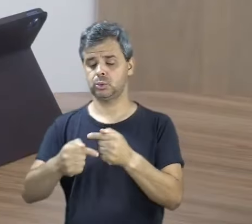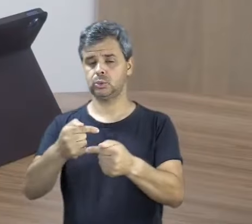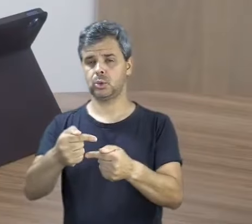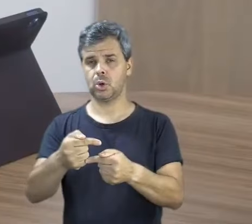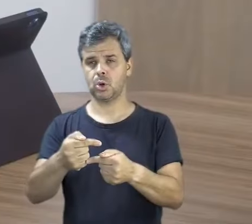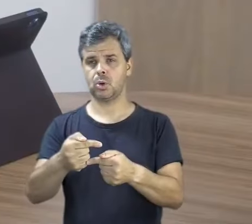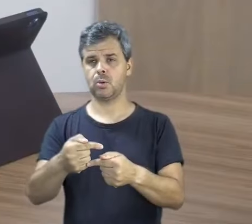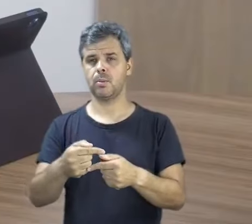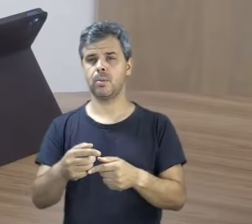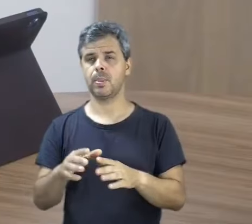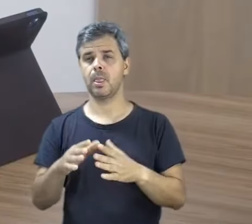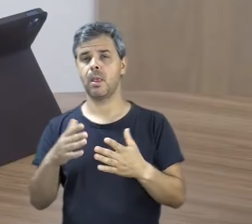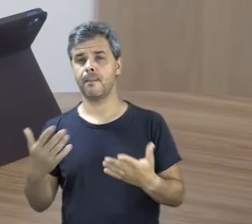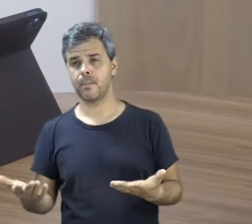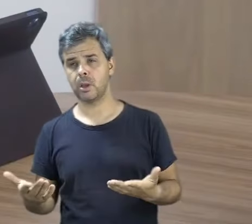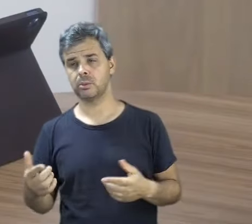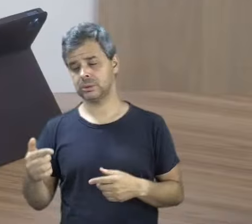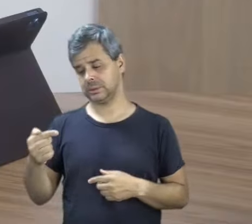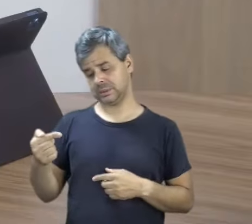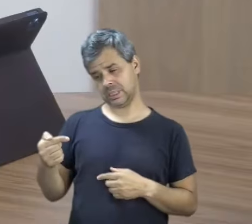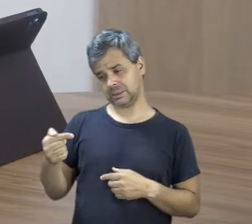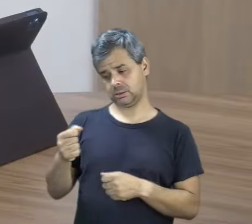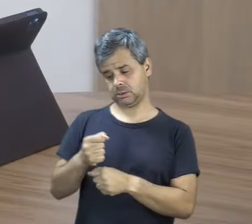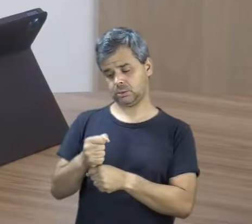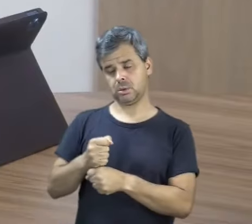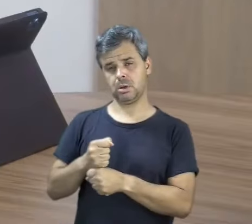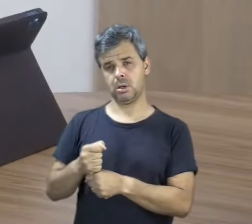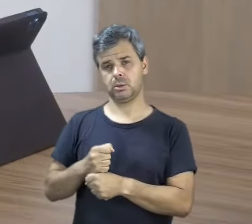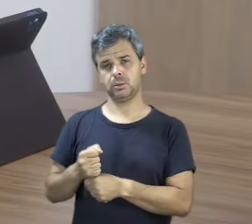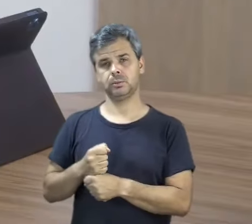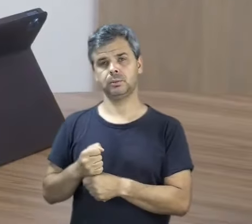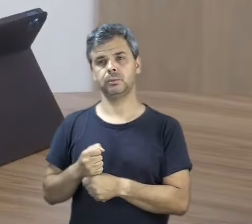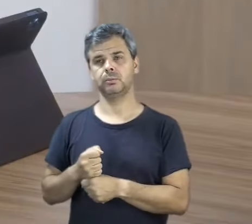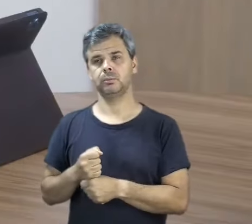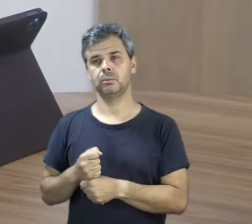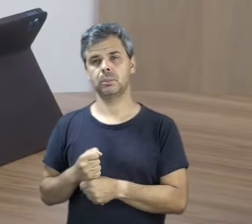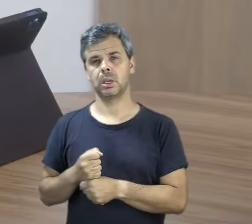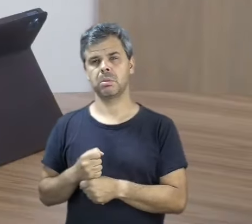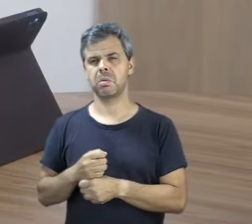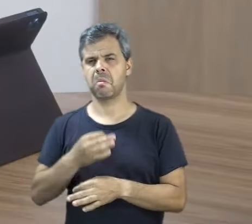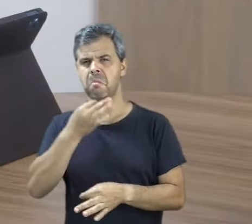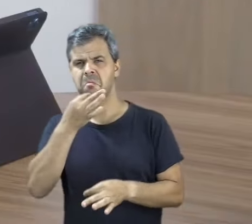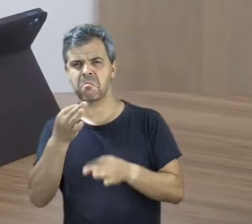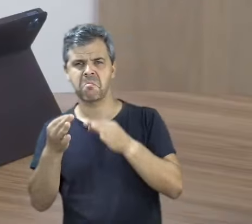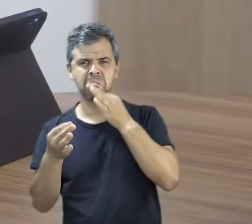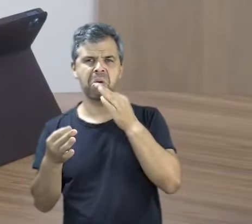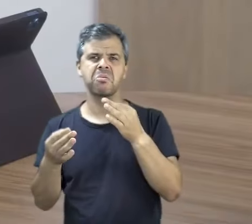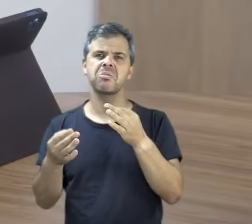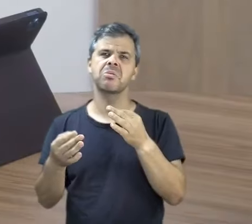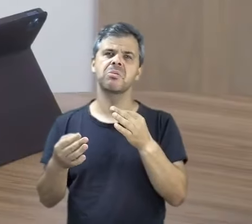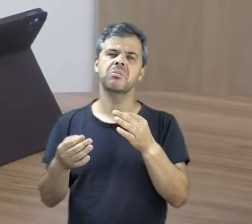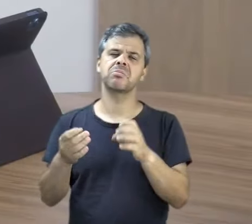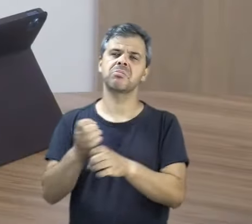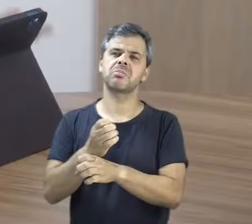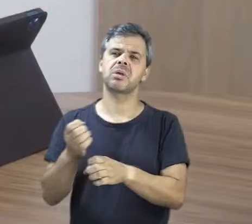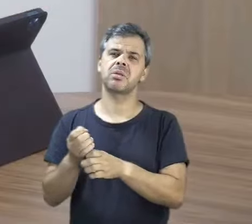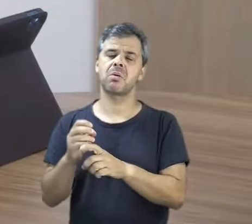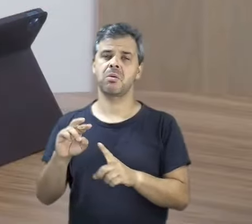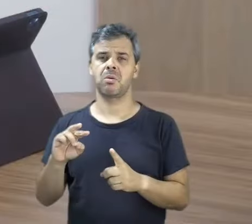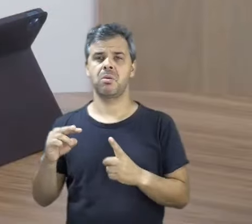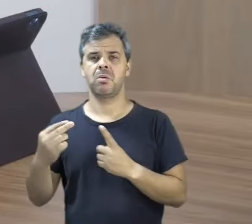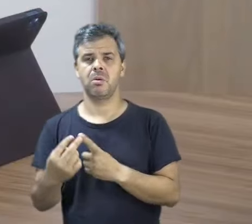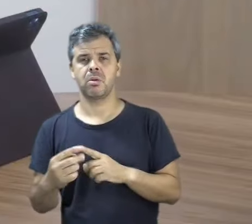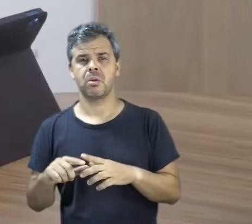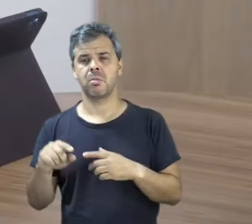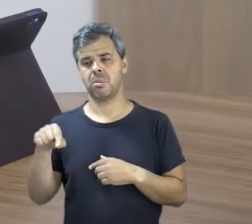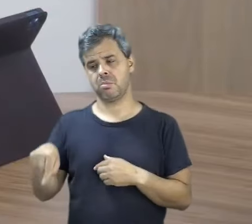aconteceu, né, porque depois de 7 anos, muitas narrativas foram construídas, as expectativas que